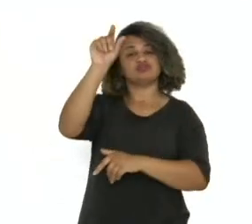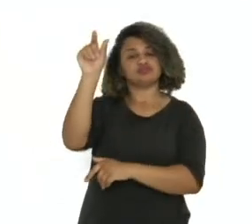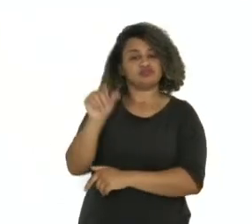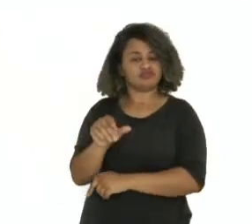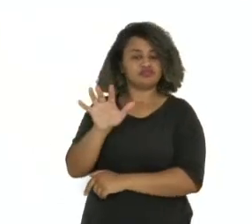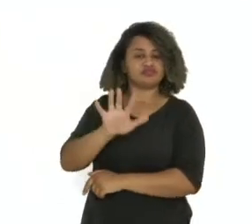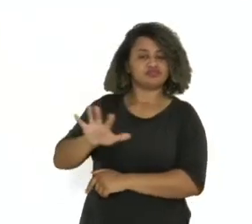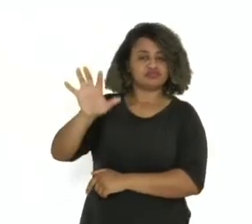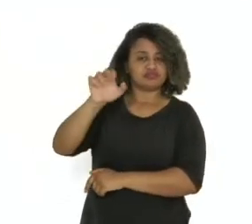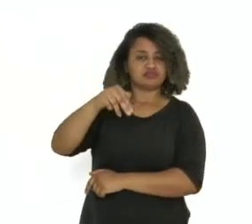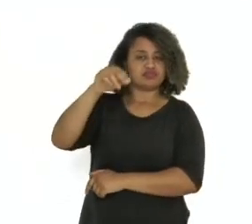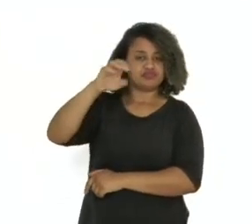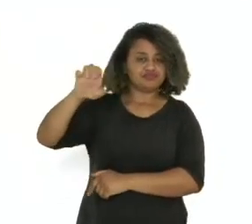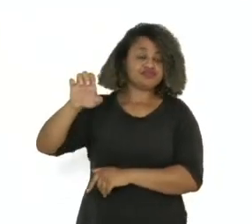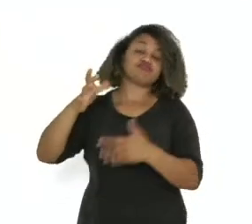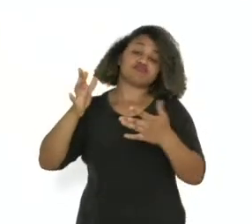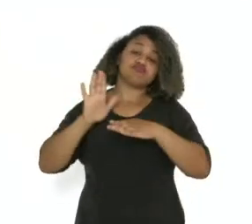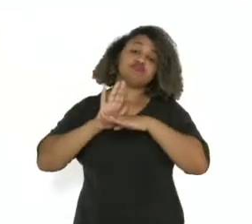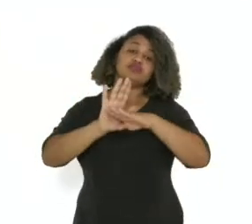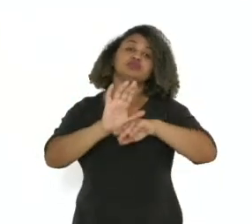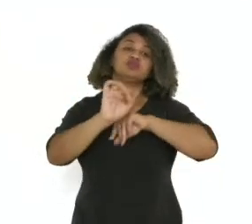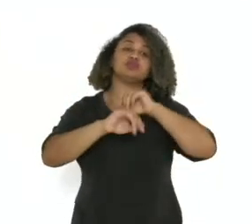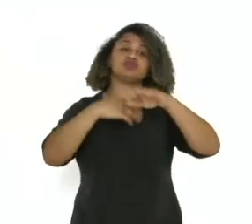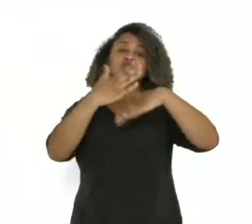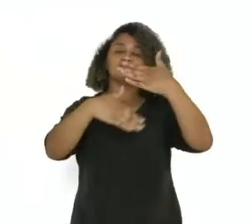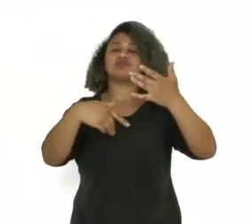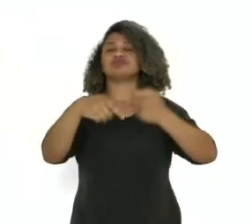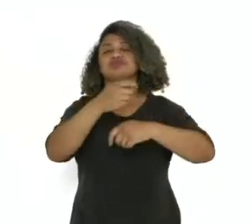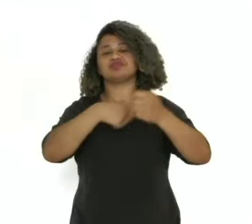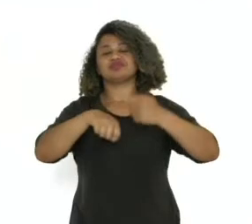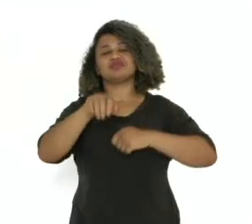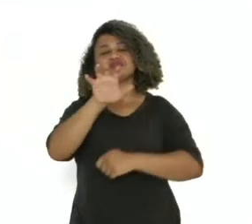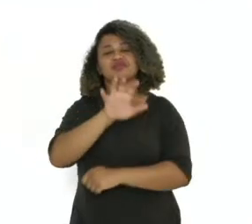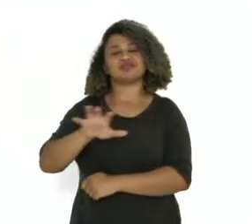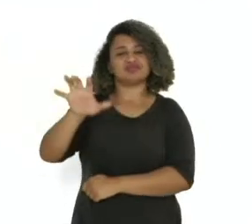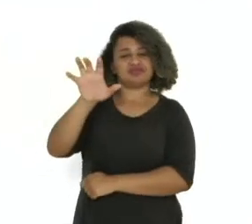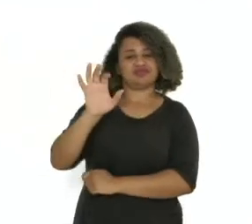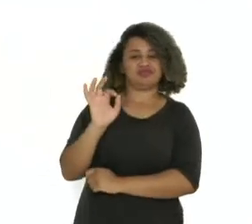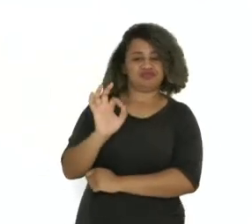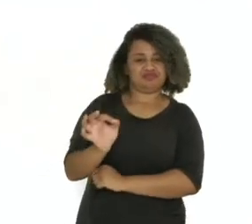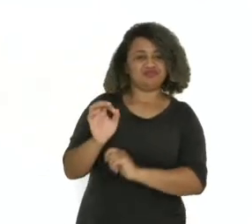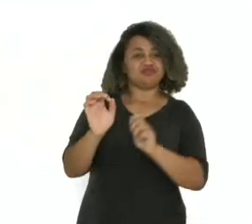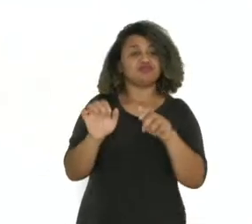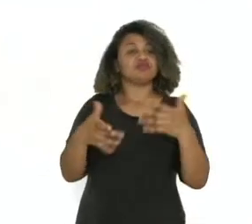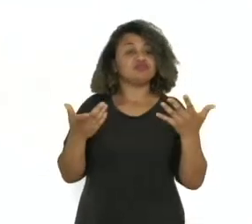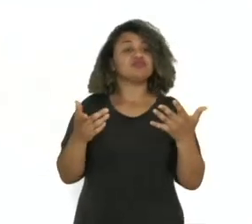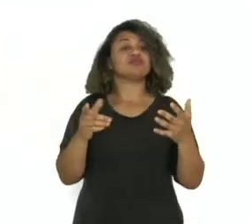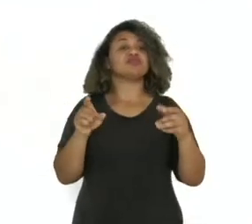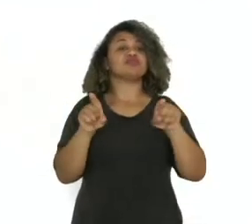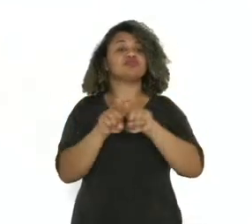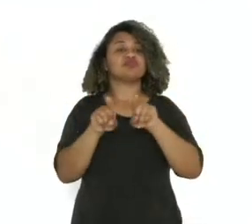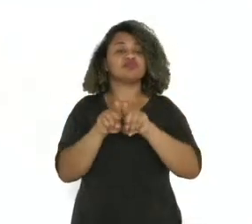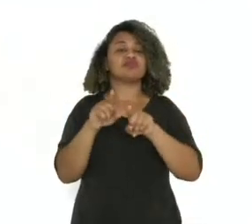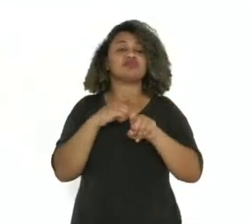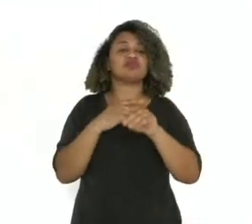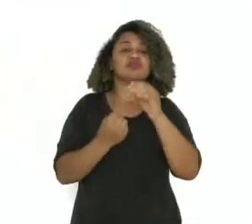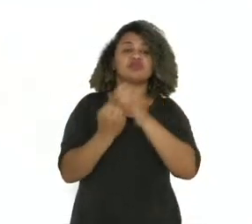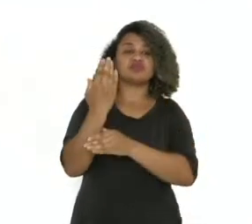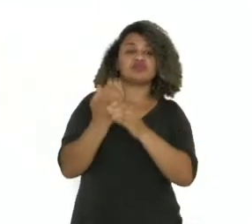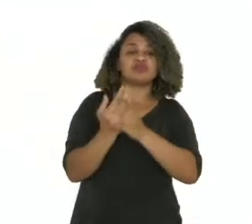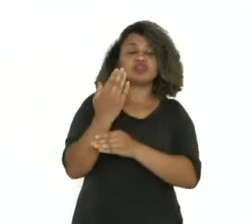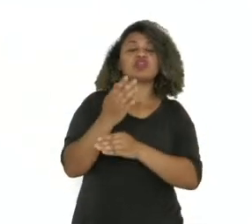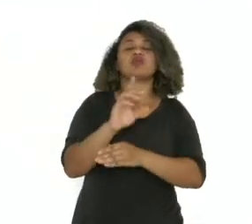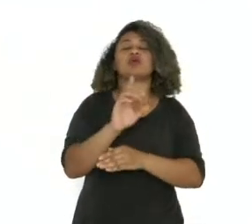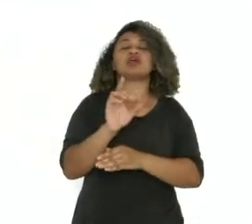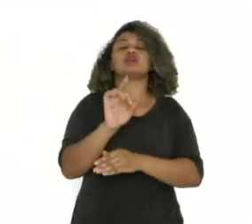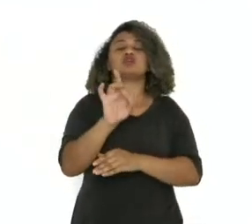região. E isso favorece o desenvolvimento econômico daquela área, né? Então nós vamos ter ali a produção não